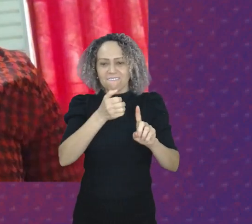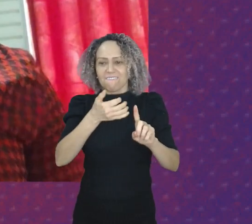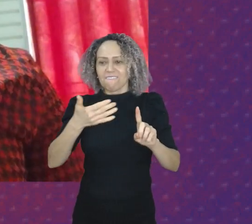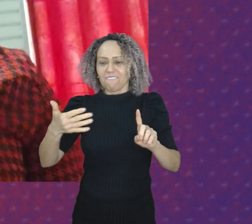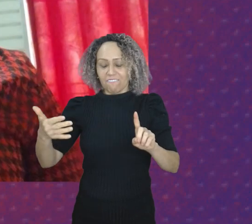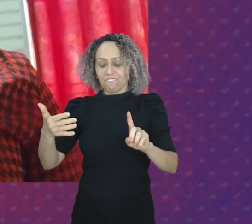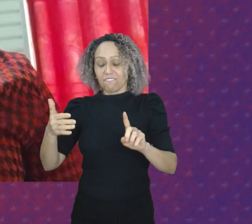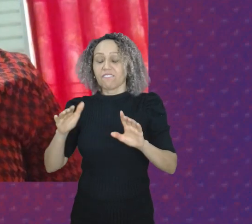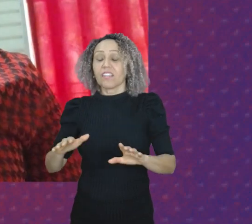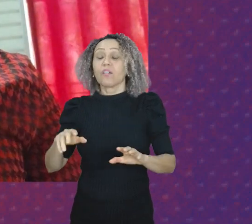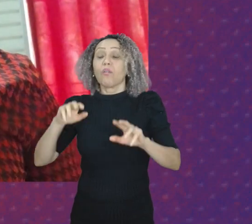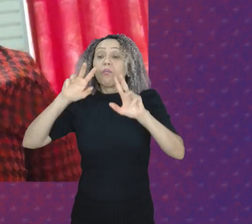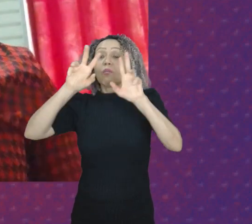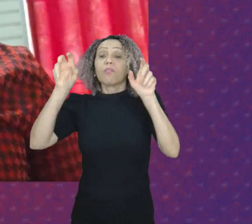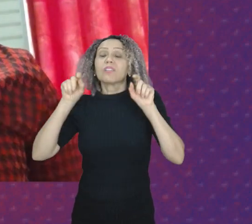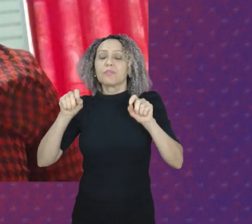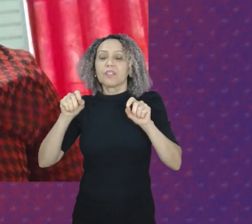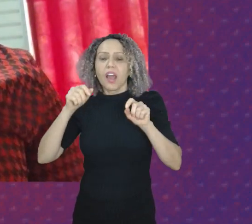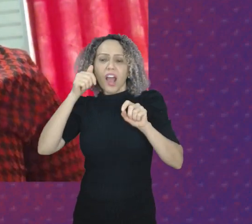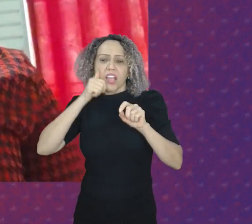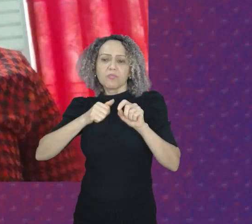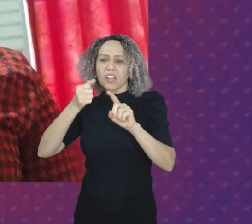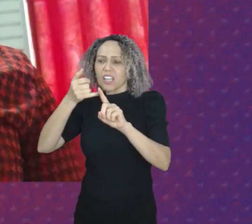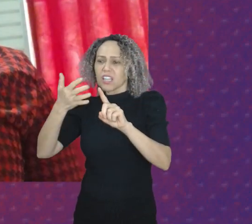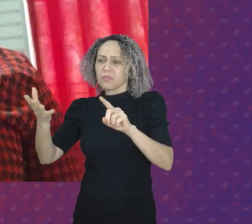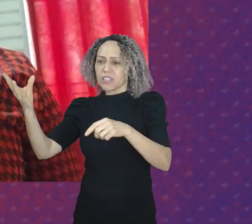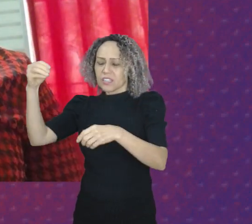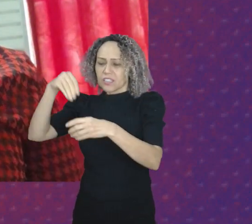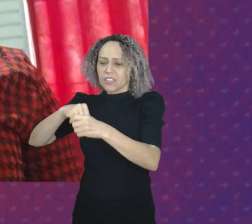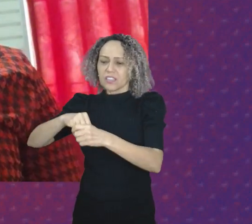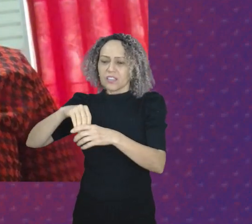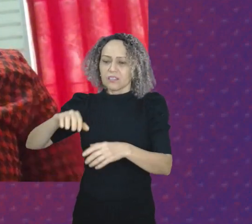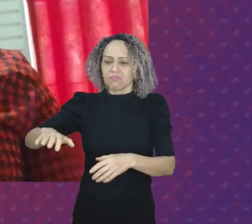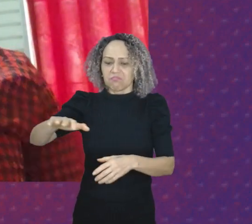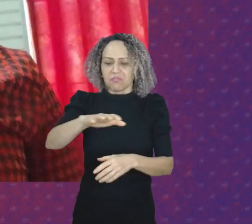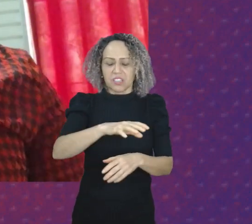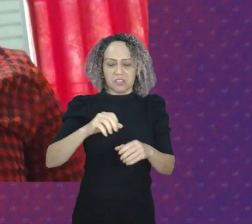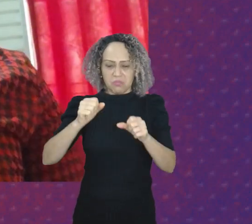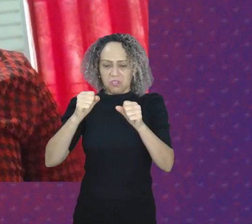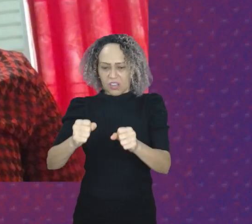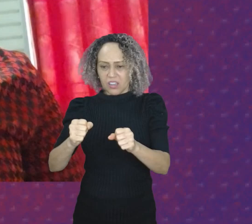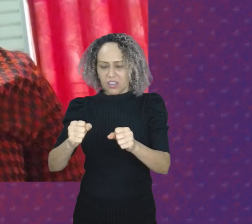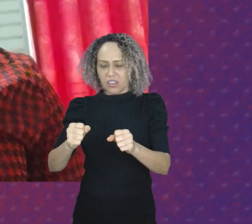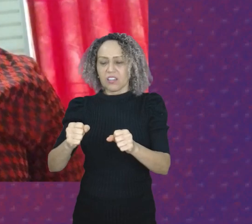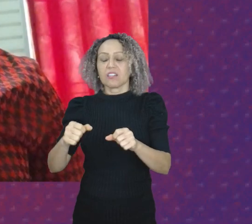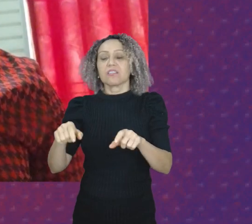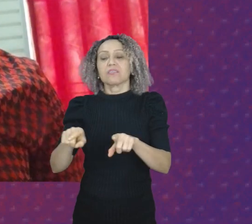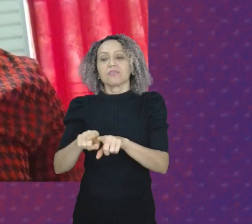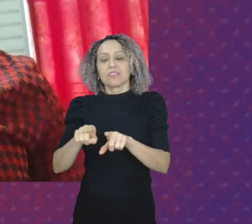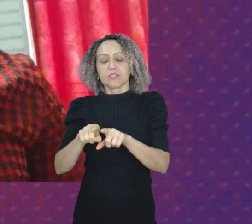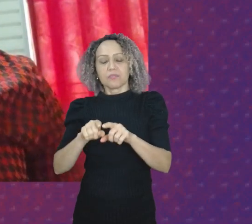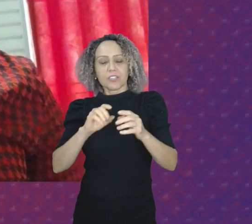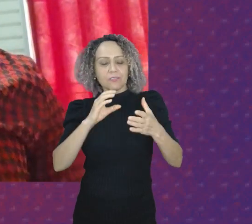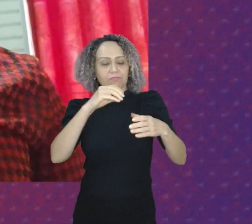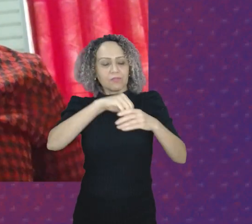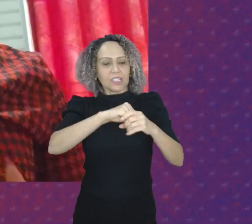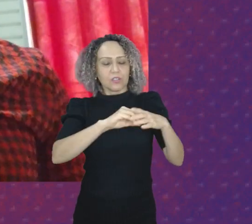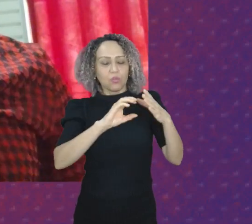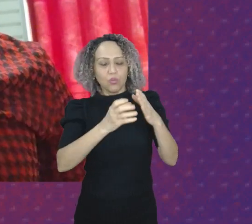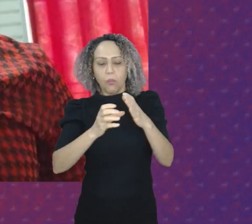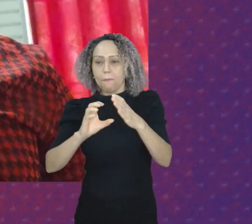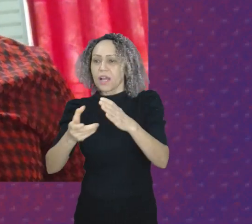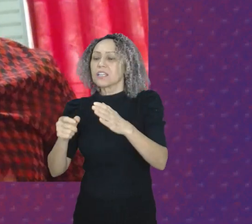as mulheres LGBTs nos espaços de poderes e também em espaços partidários, onde a gente vê